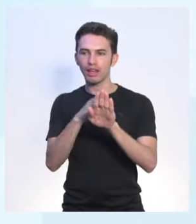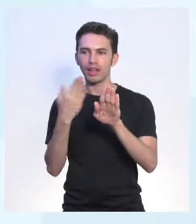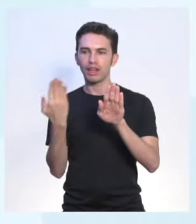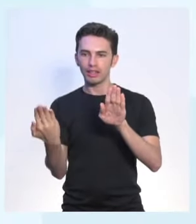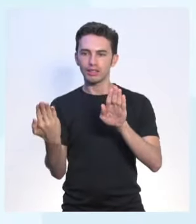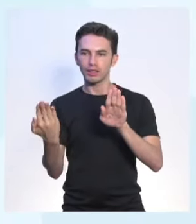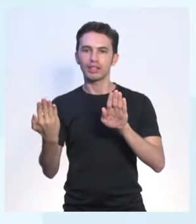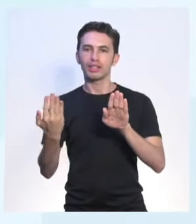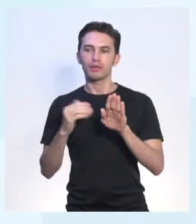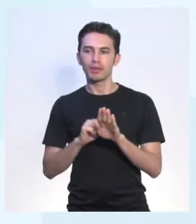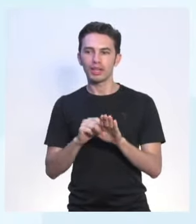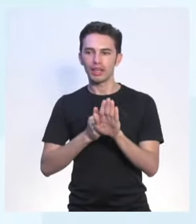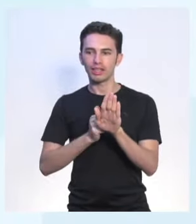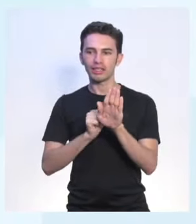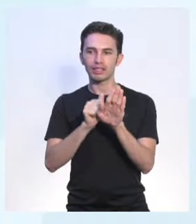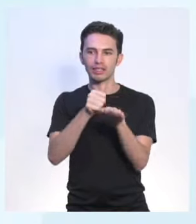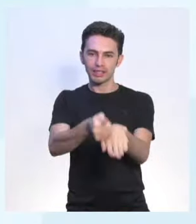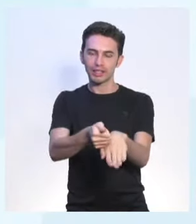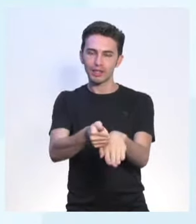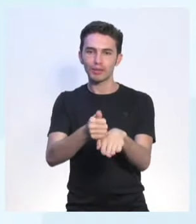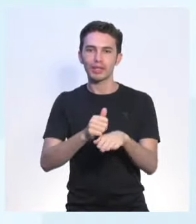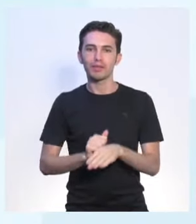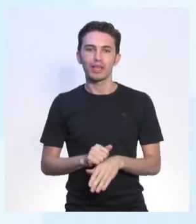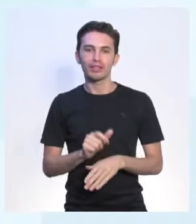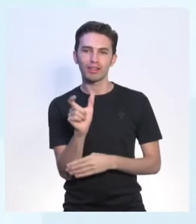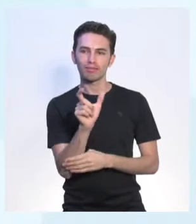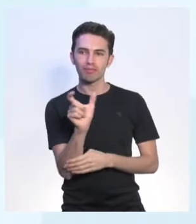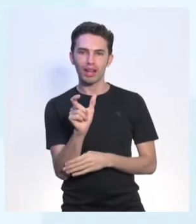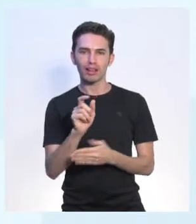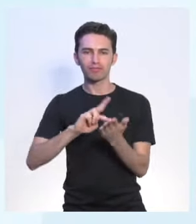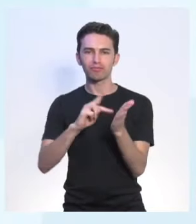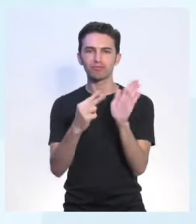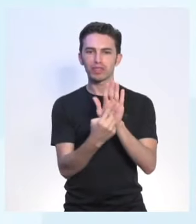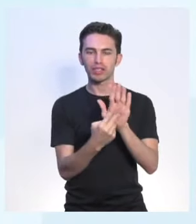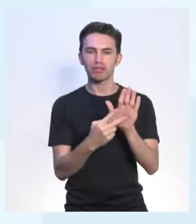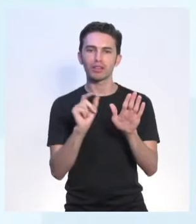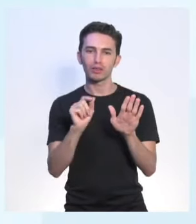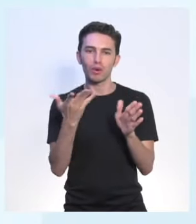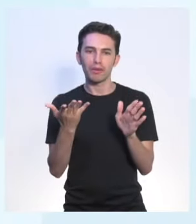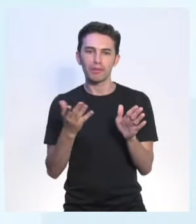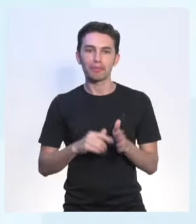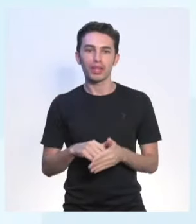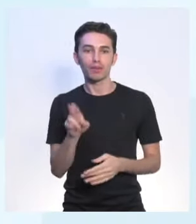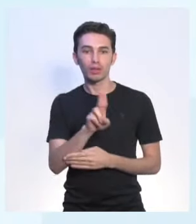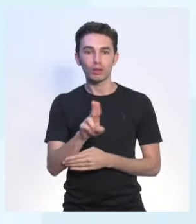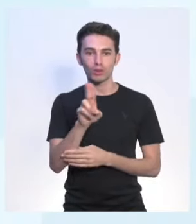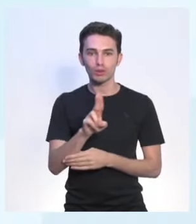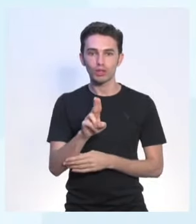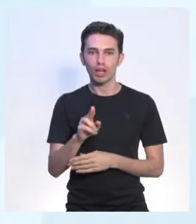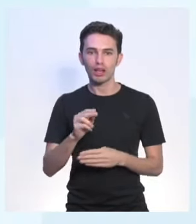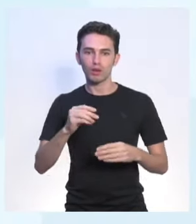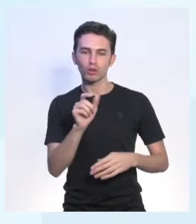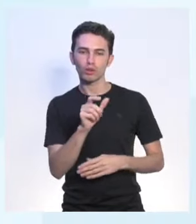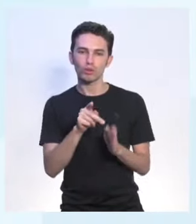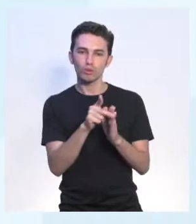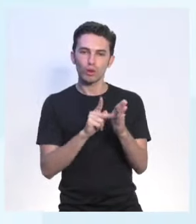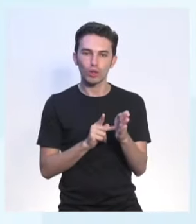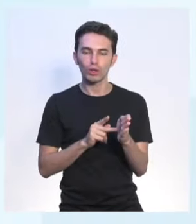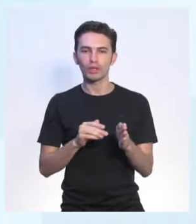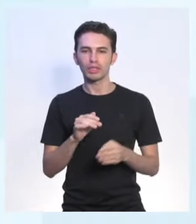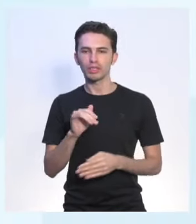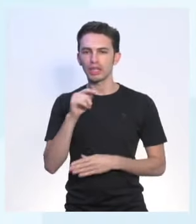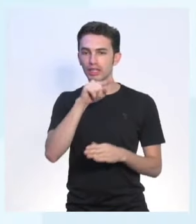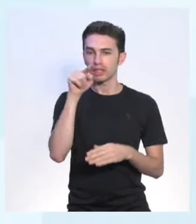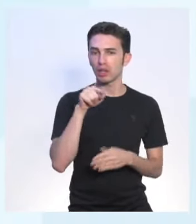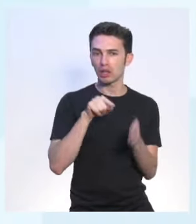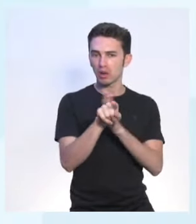pelos quais é possível expressar o significado de uma palavra. Identificar os usos dos pronomes interrogativos. E o título